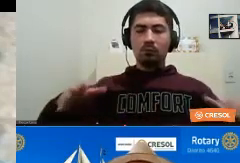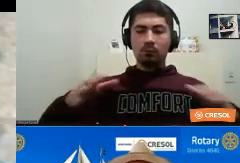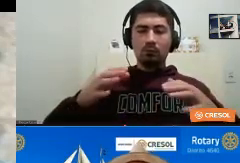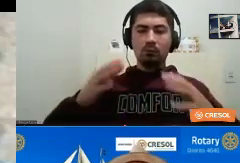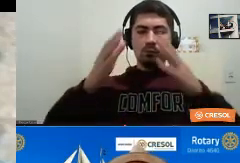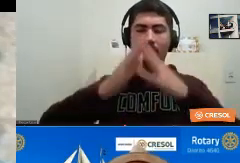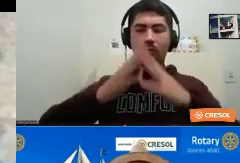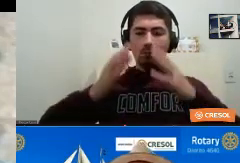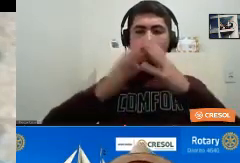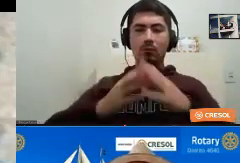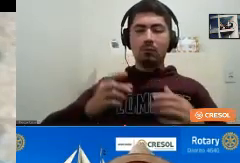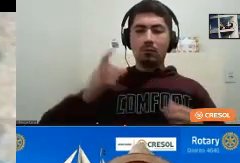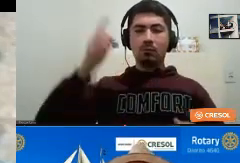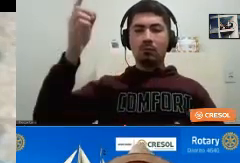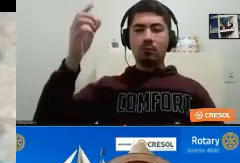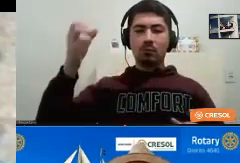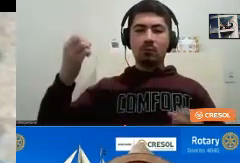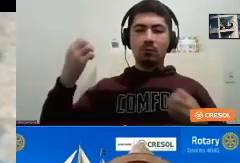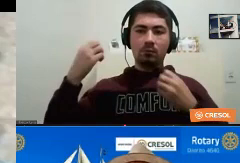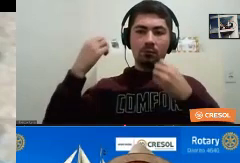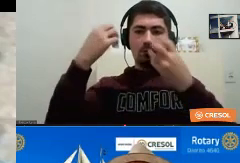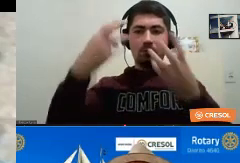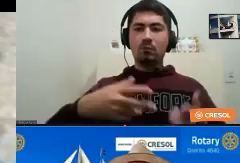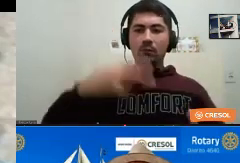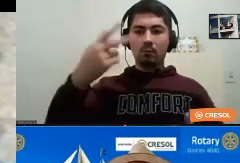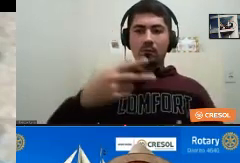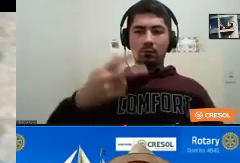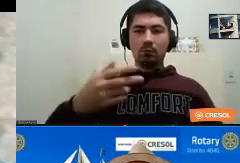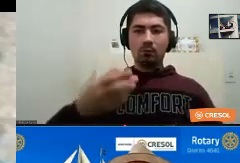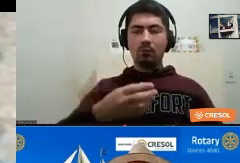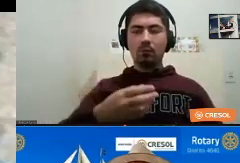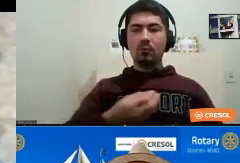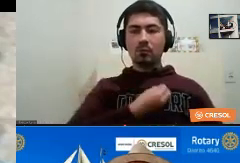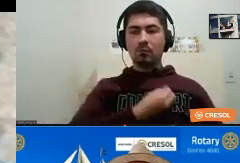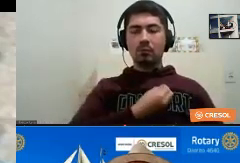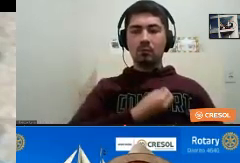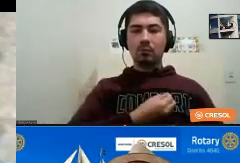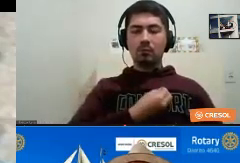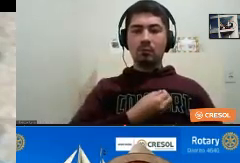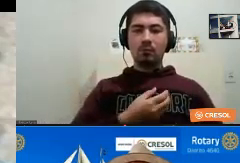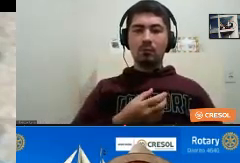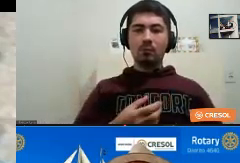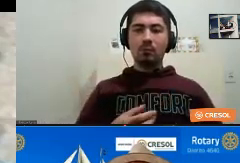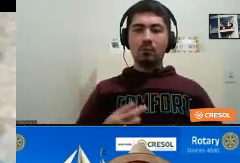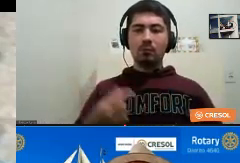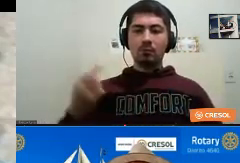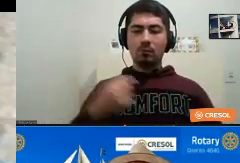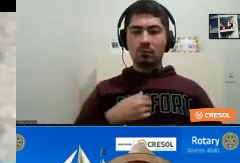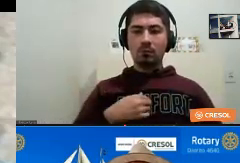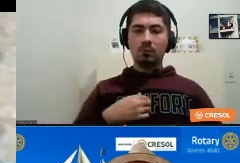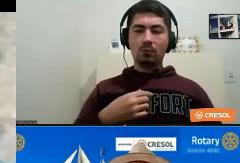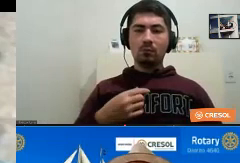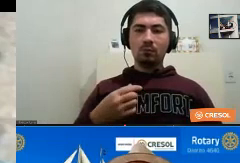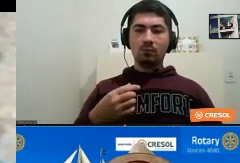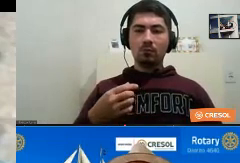Deus que me desse uma segunda chance, que eu iria, depois de